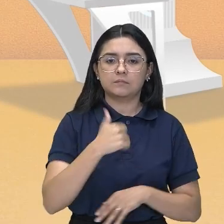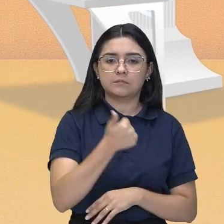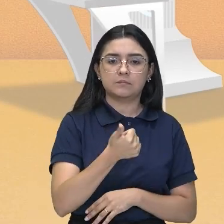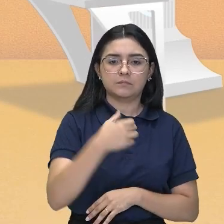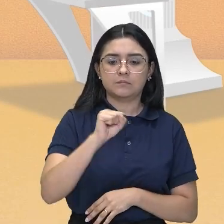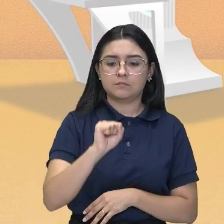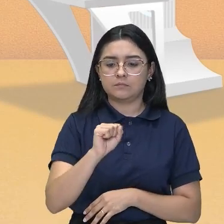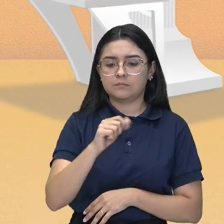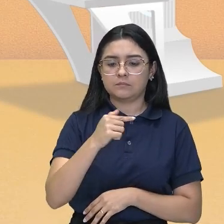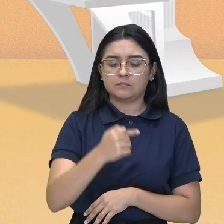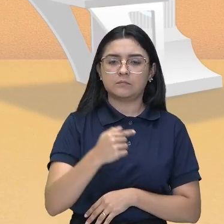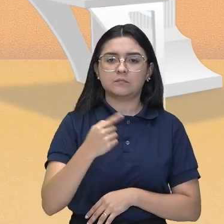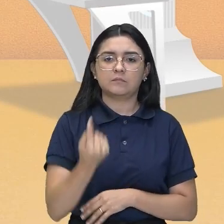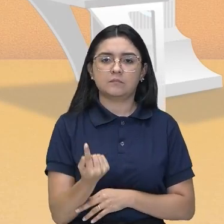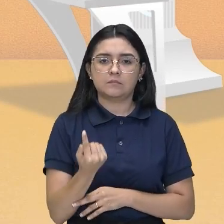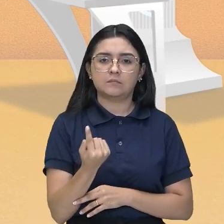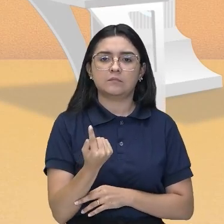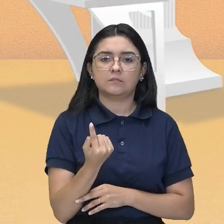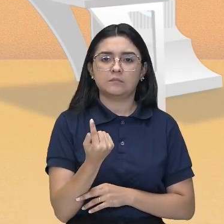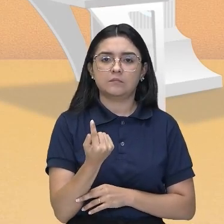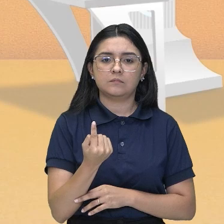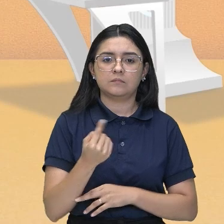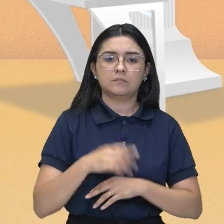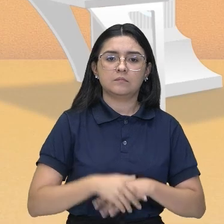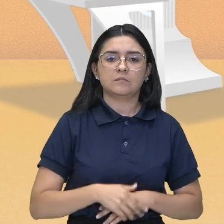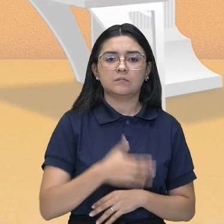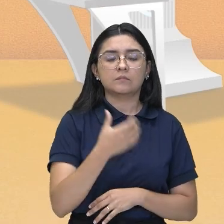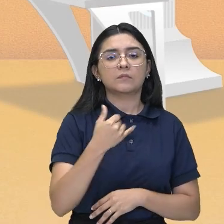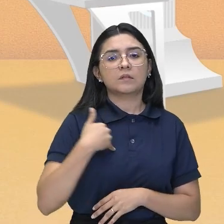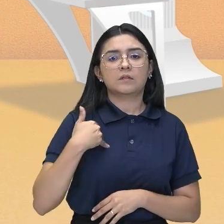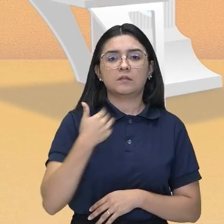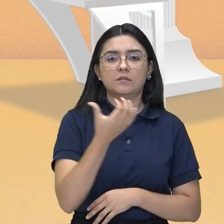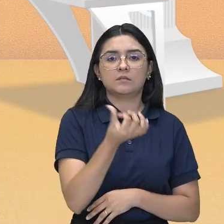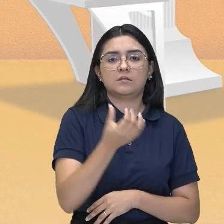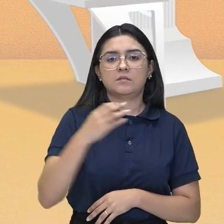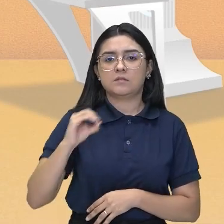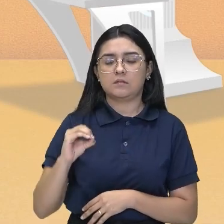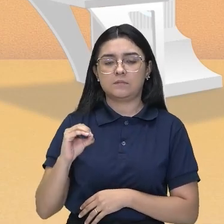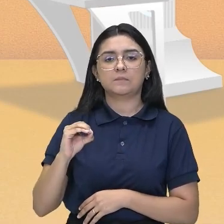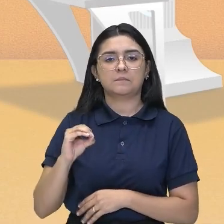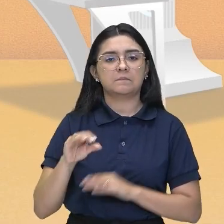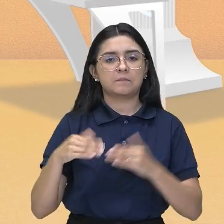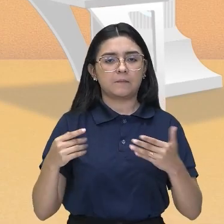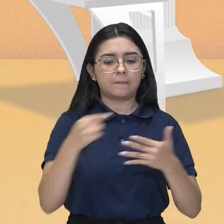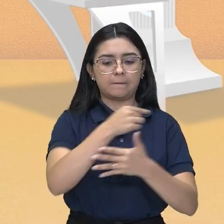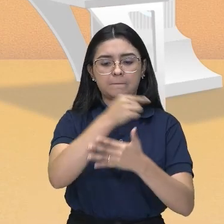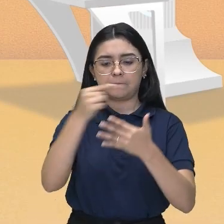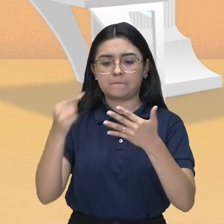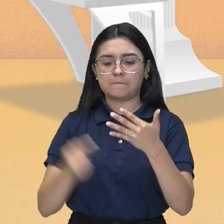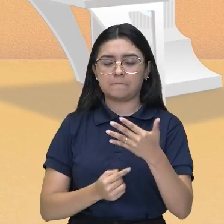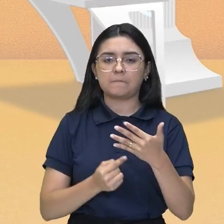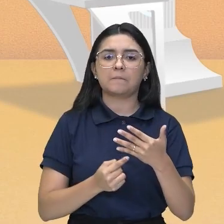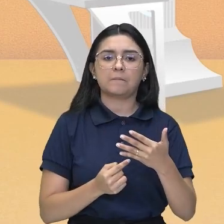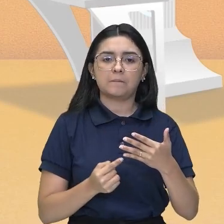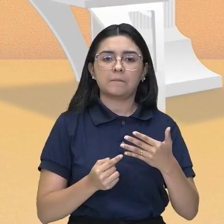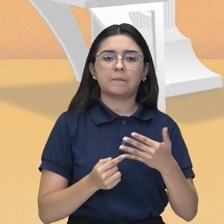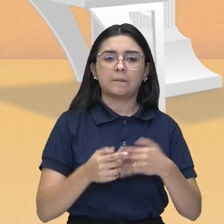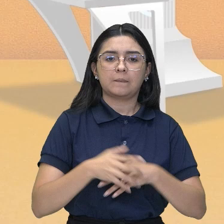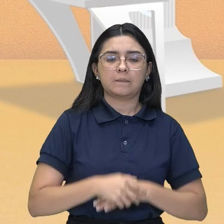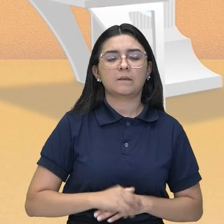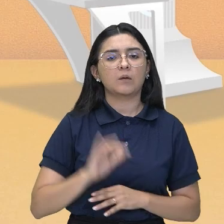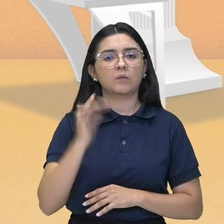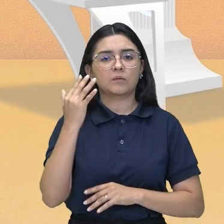1871 e a Lei do Sexagenário de 1885, não é isso? Então vejam lá os fatores que nós chamamos de